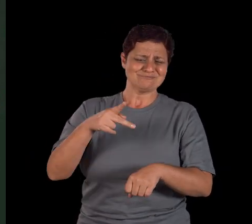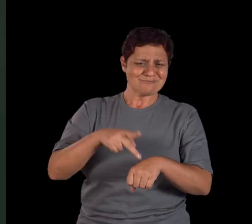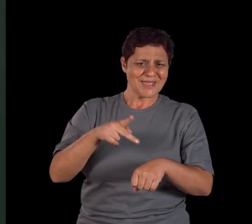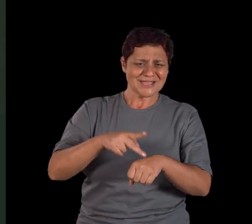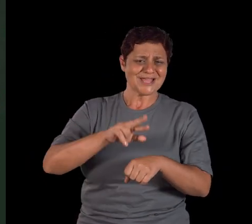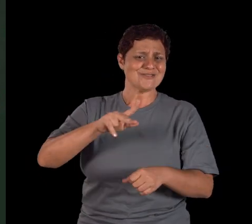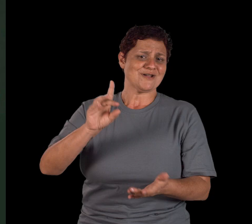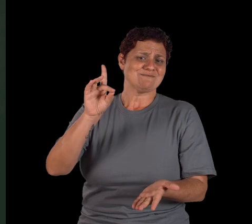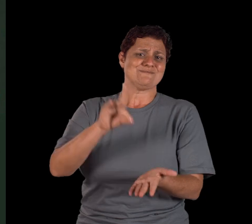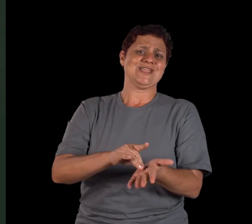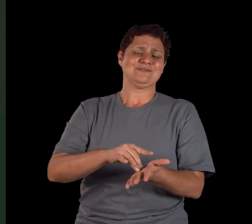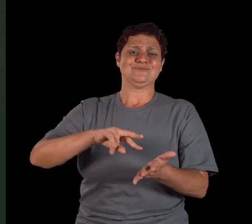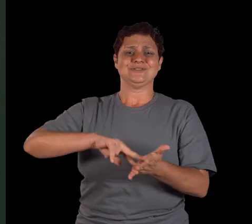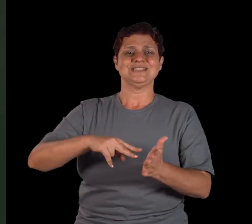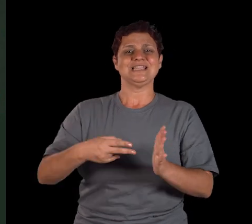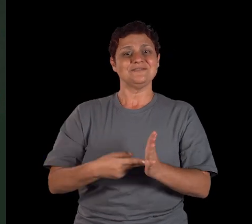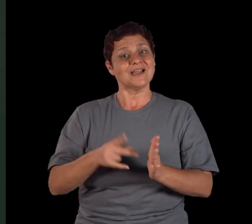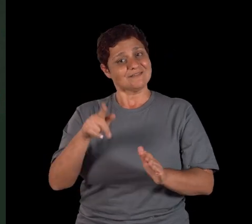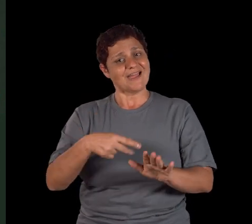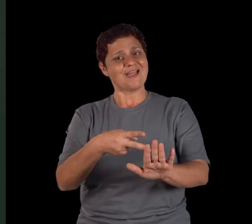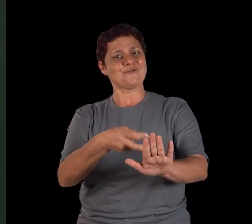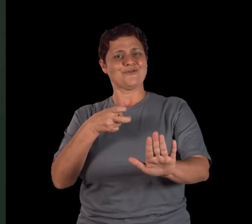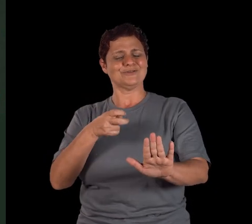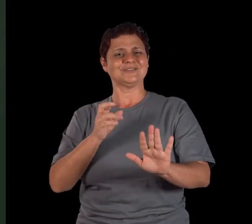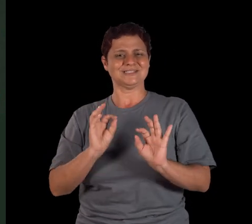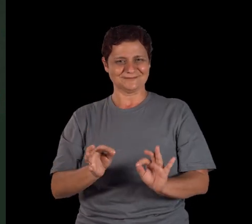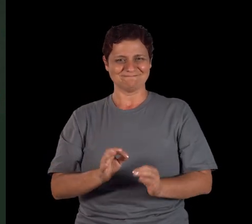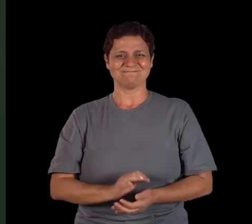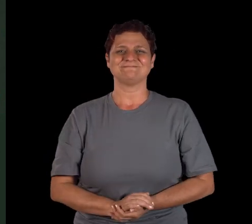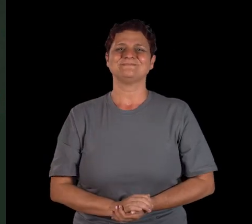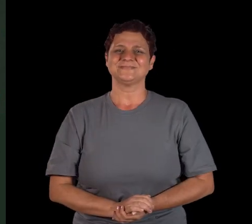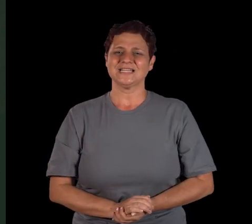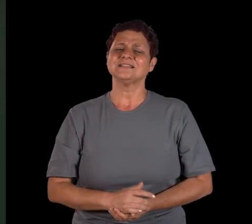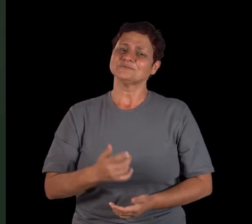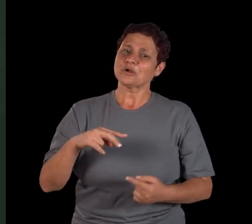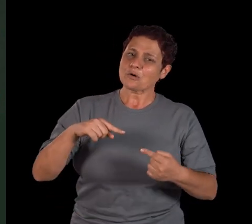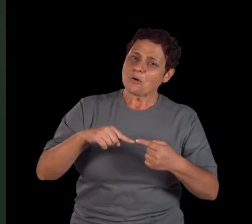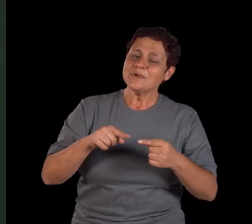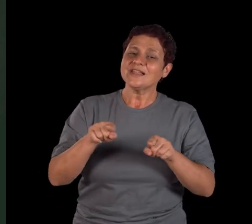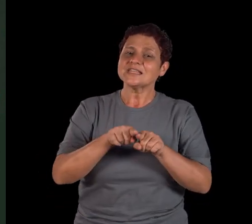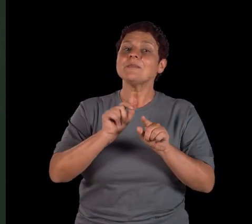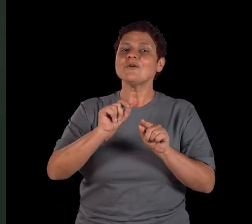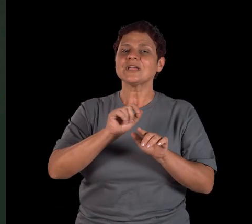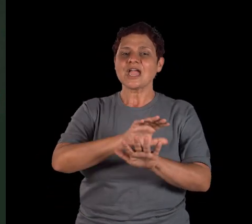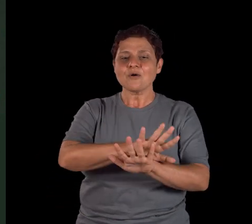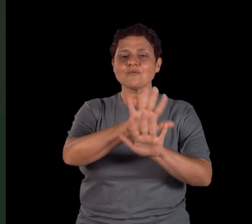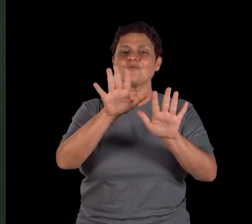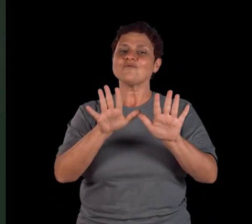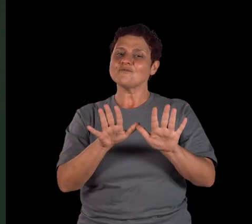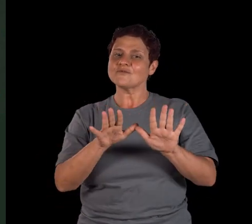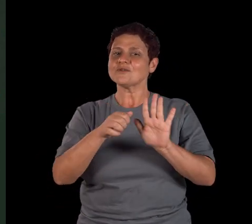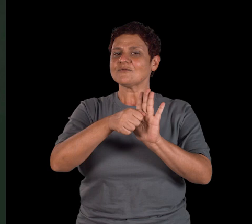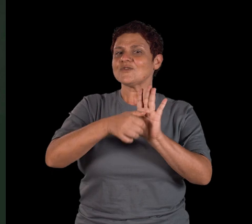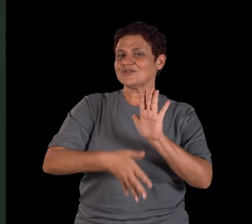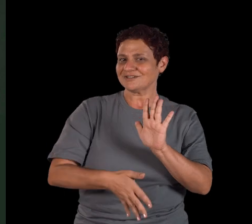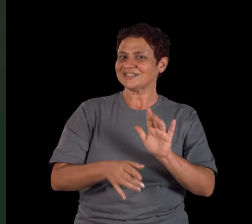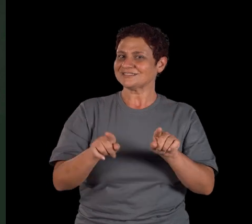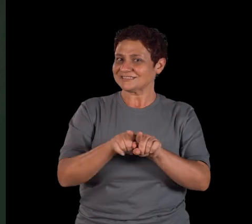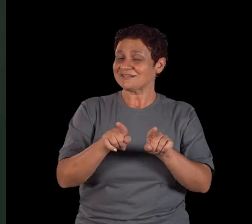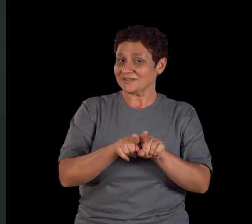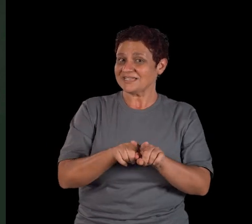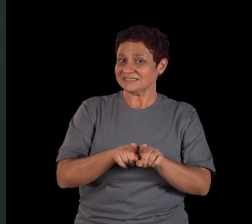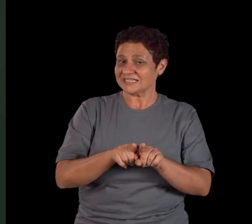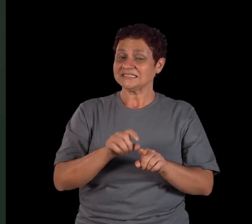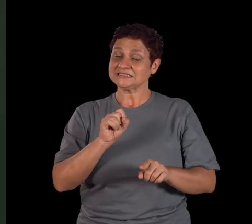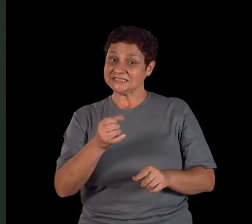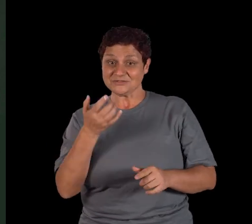sentido original. Isso é conotação, conotativo. Que tem a ver com as figuras de linguagem também, que nós já falamos na aula de figuras de linguagem.